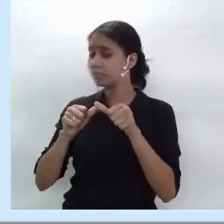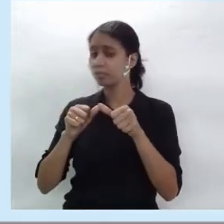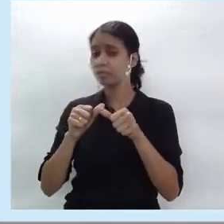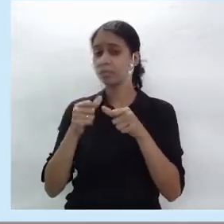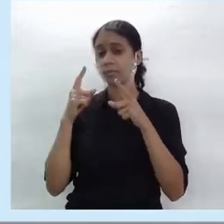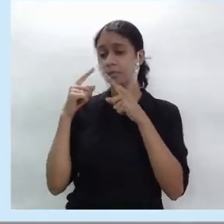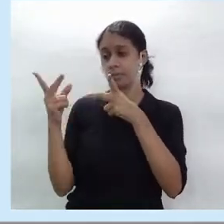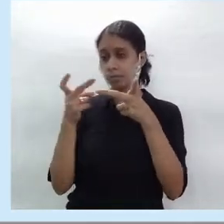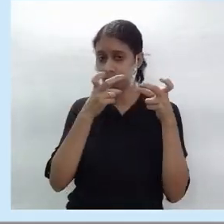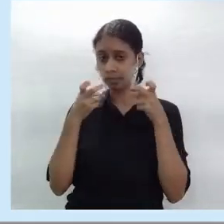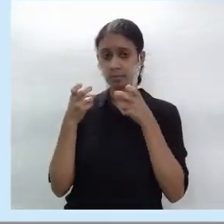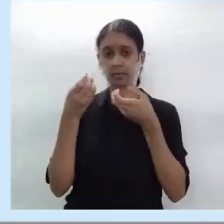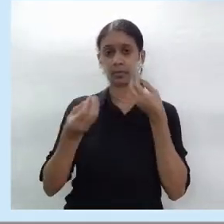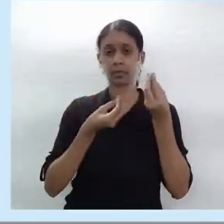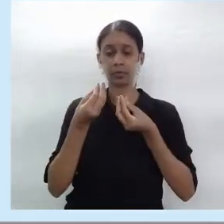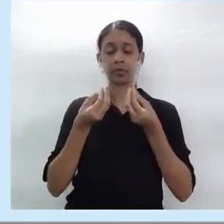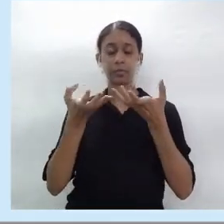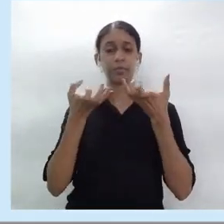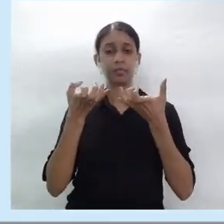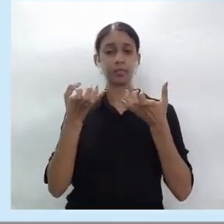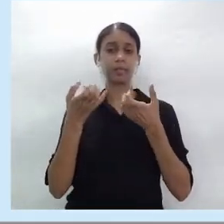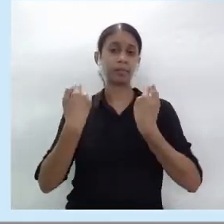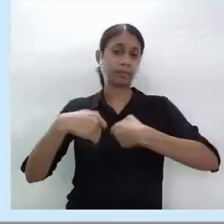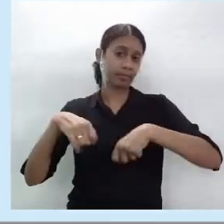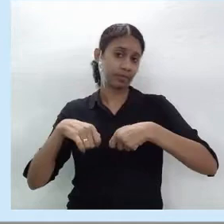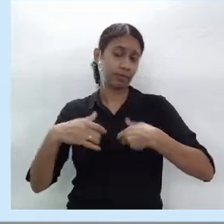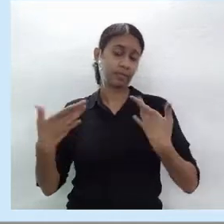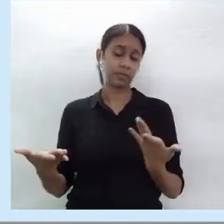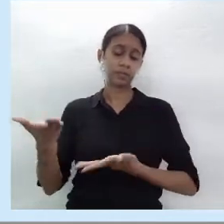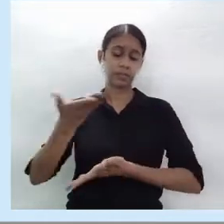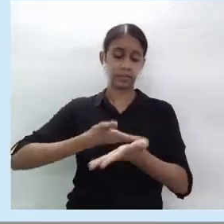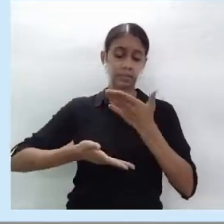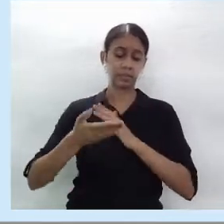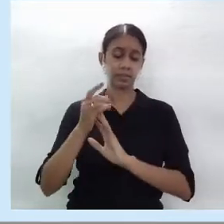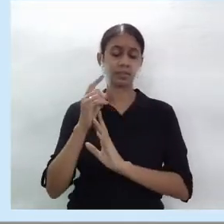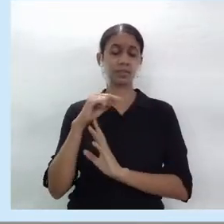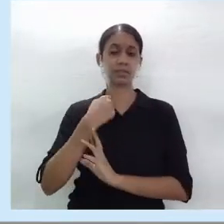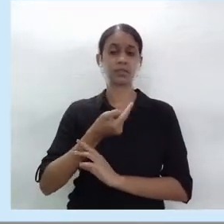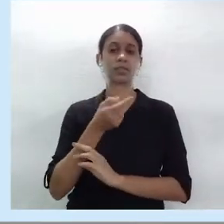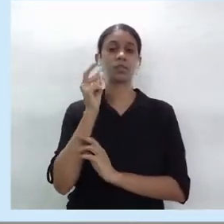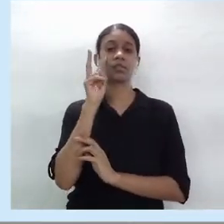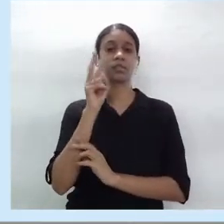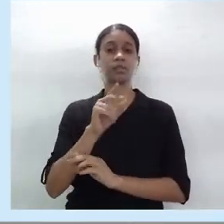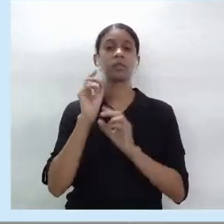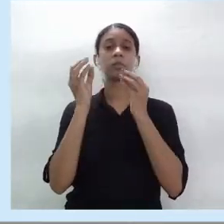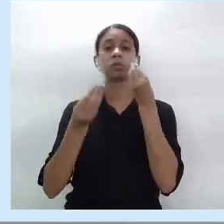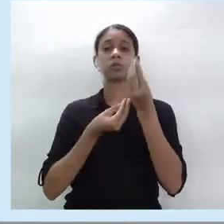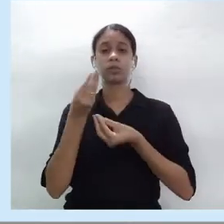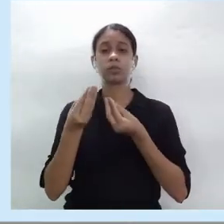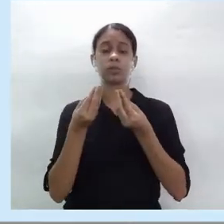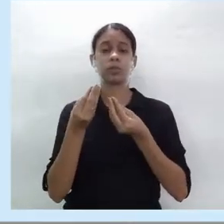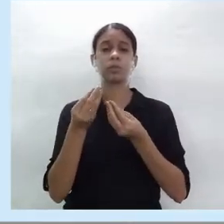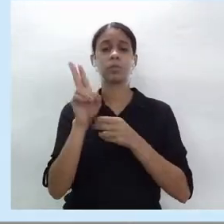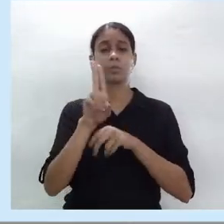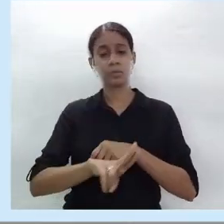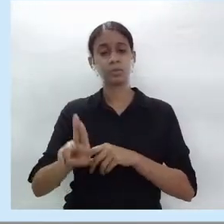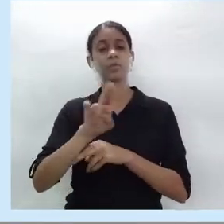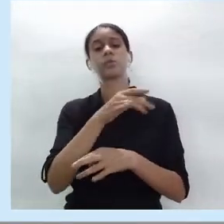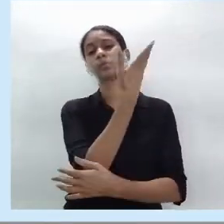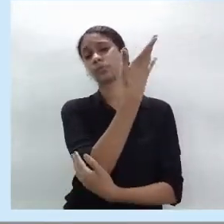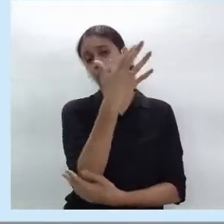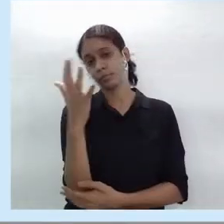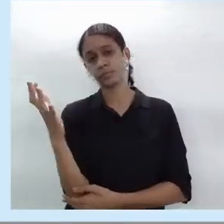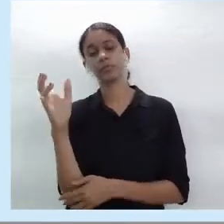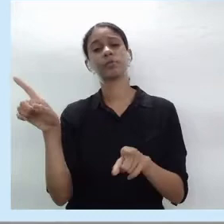E essas relações estão condicionadas ao quê? Ao que nós vemos isso em razão da exploração do meio ambiente, onde nós vemos